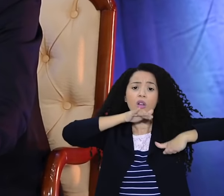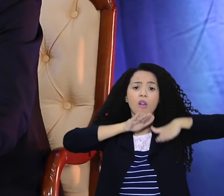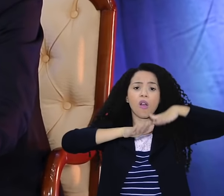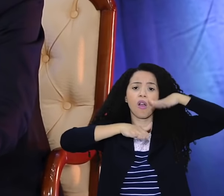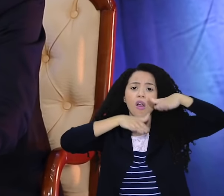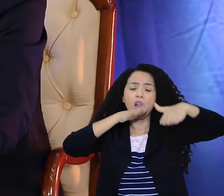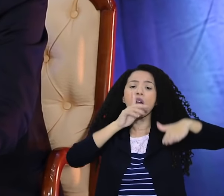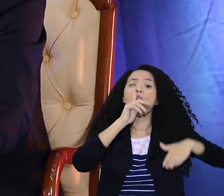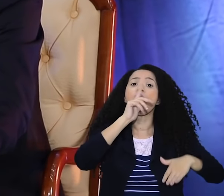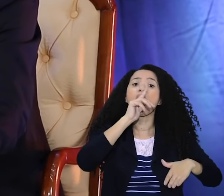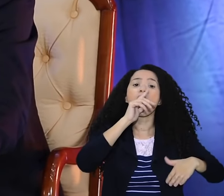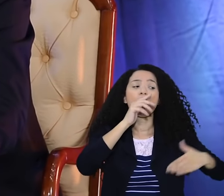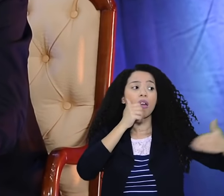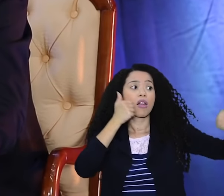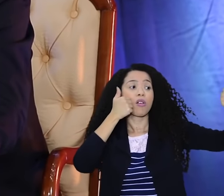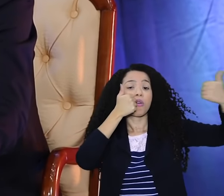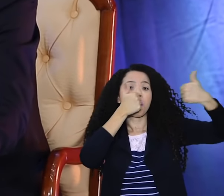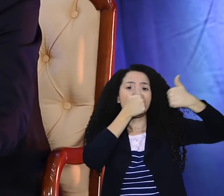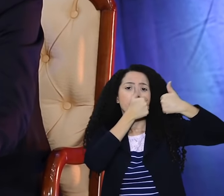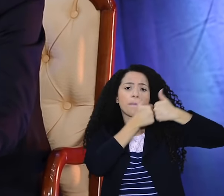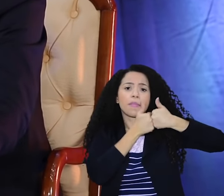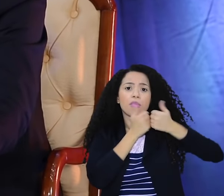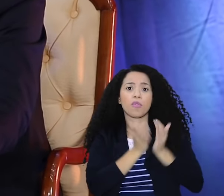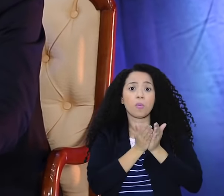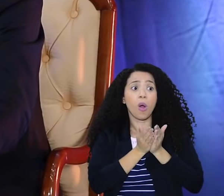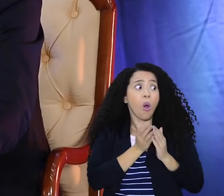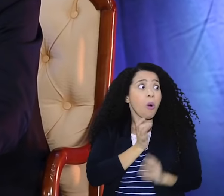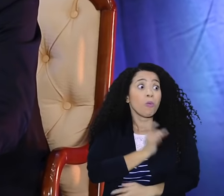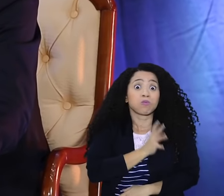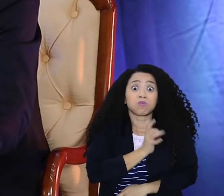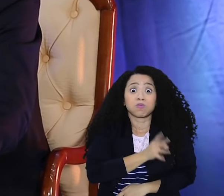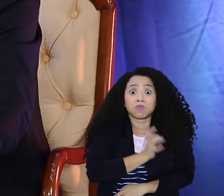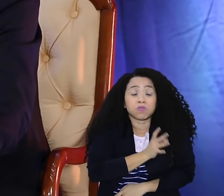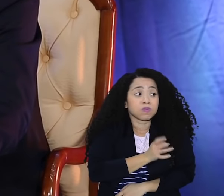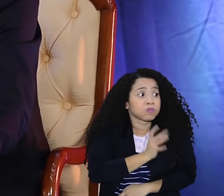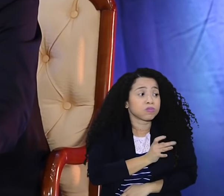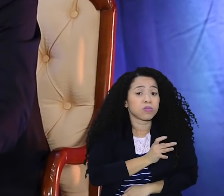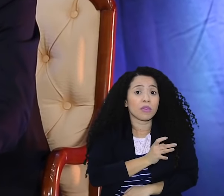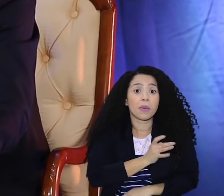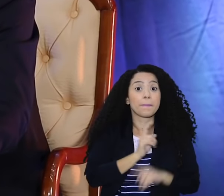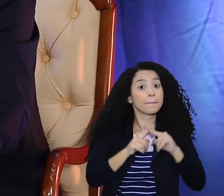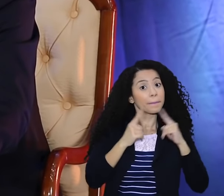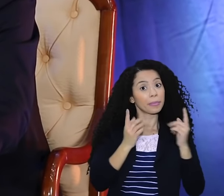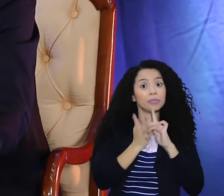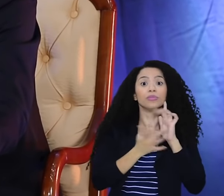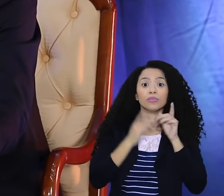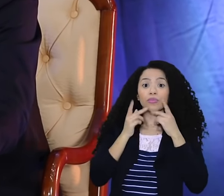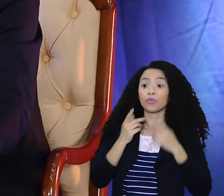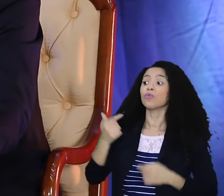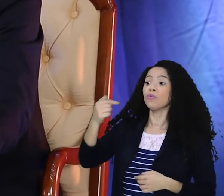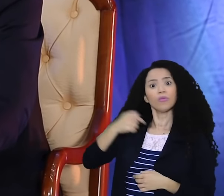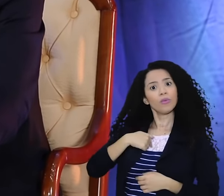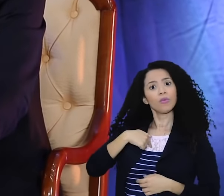mar, aproximando-se do barco, e ficaram possuídos de temor. Mas Jesus lhes disse: sou